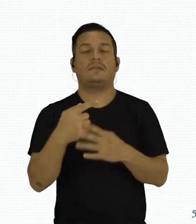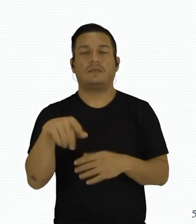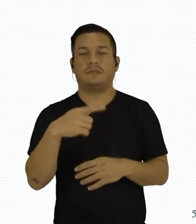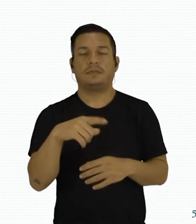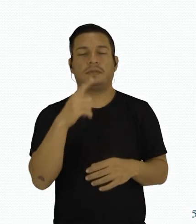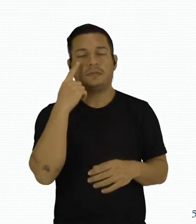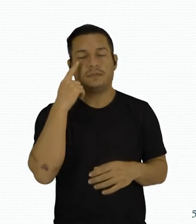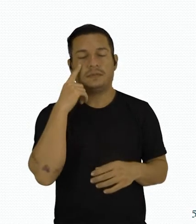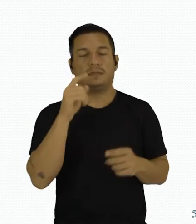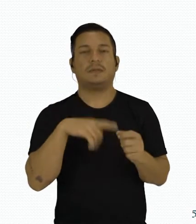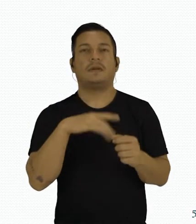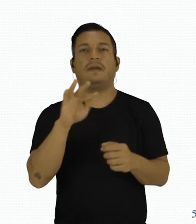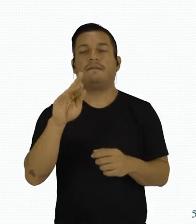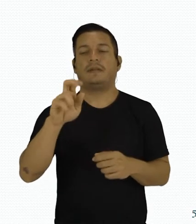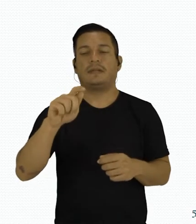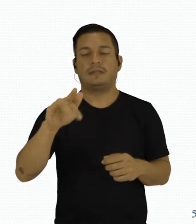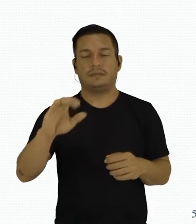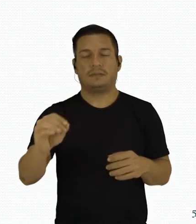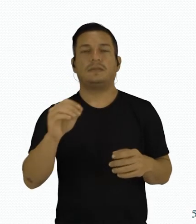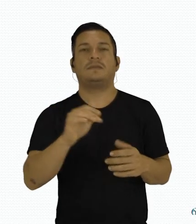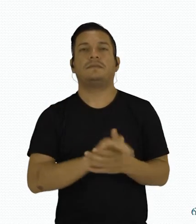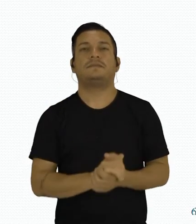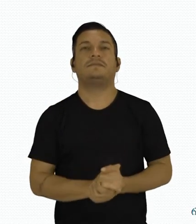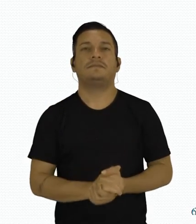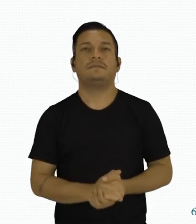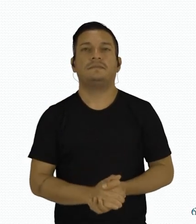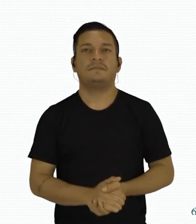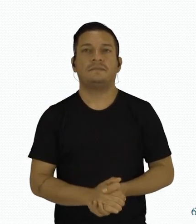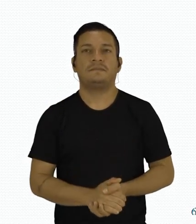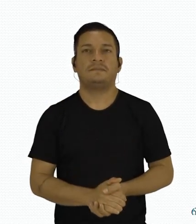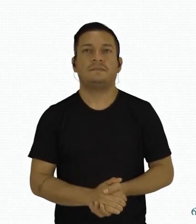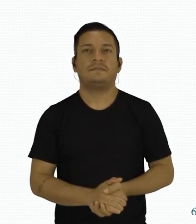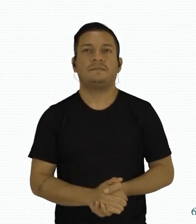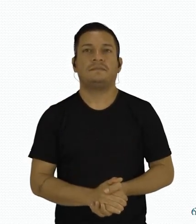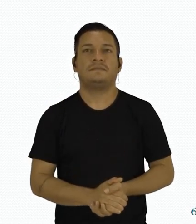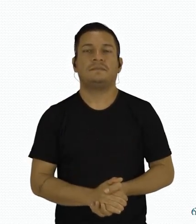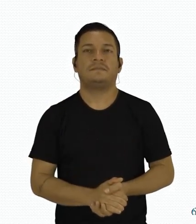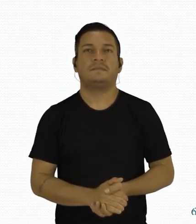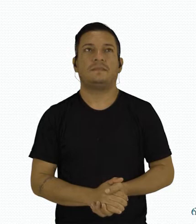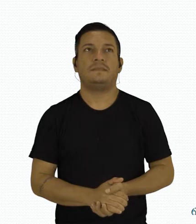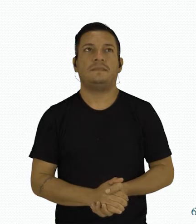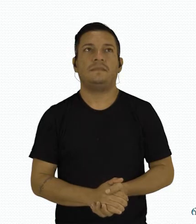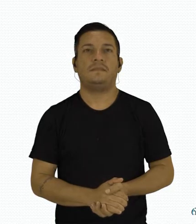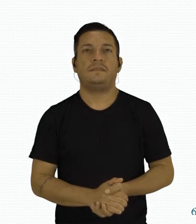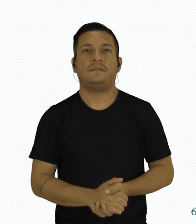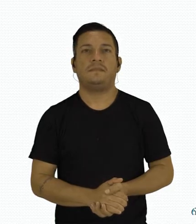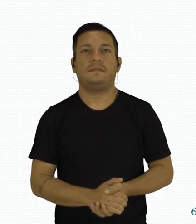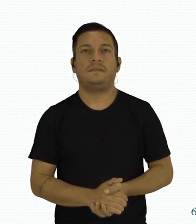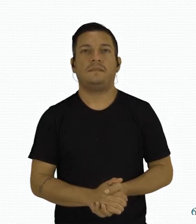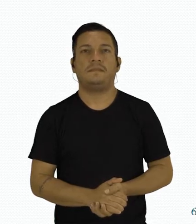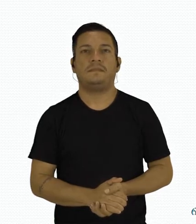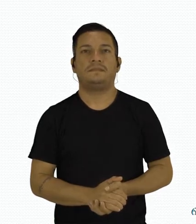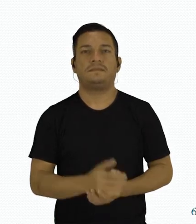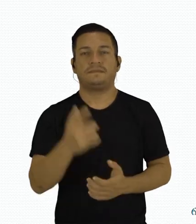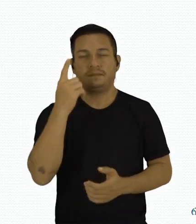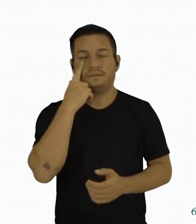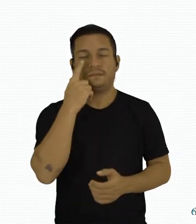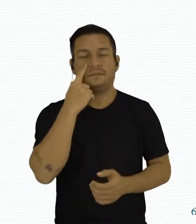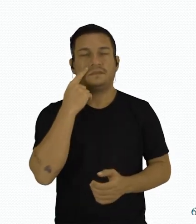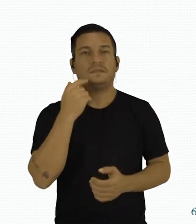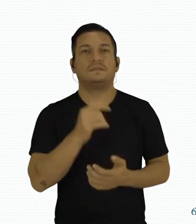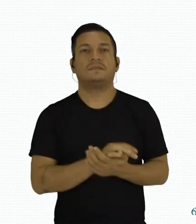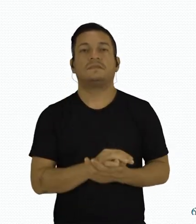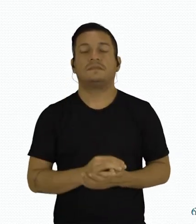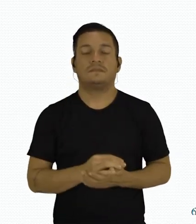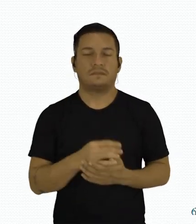a fração geratriz para essas dízimas periódicas. Então, ó, continuando aqui nosso tópico, dízimas periódicas simples, vamos